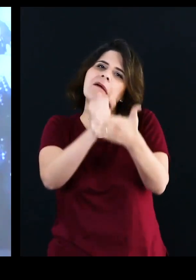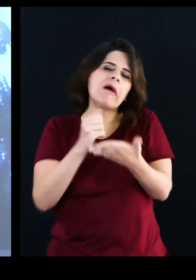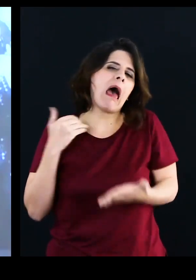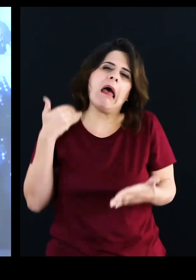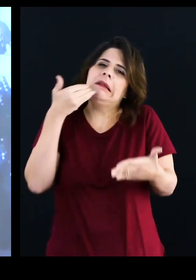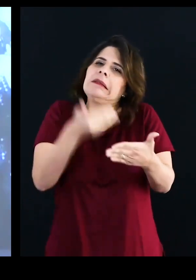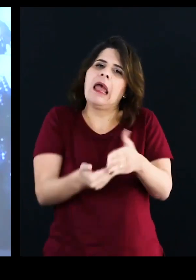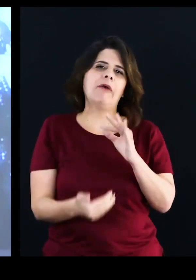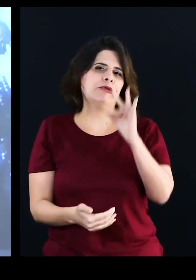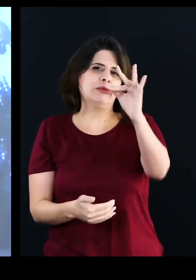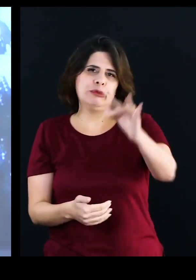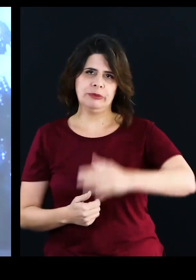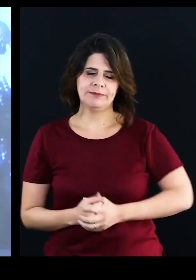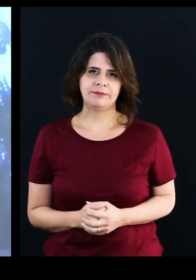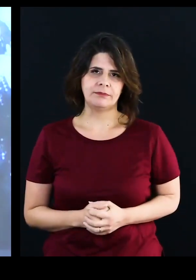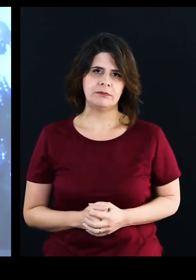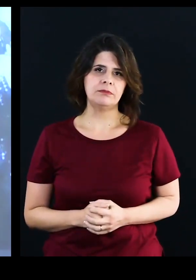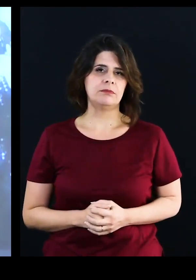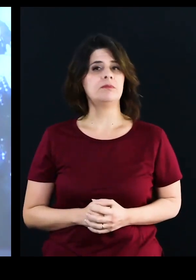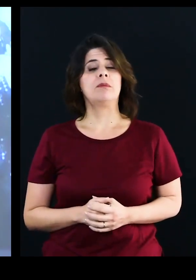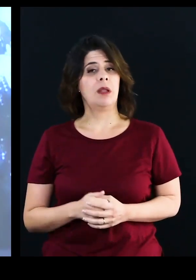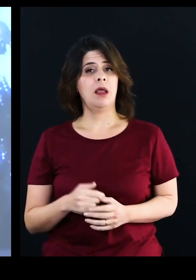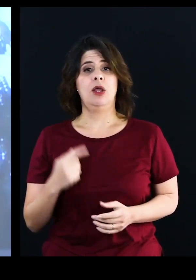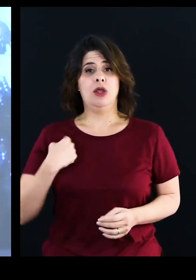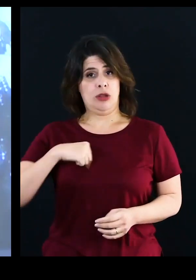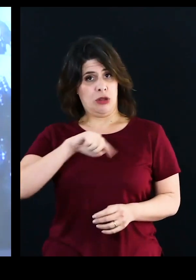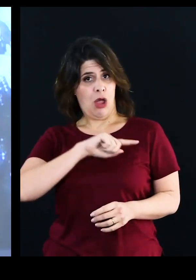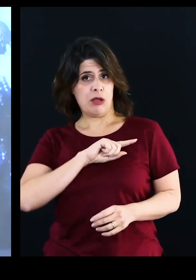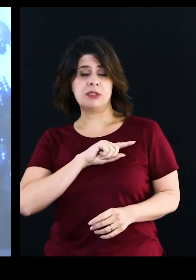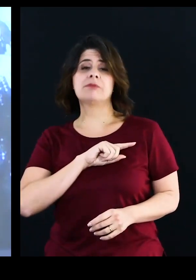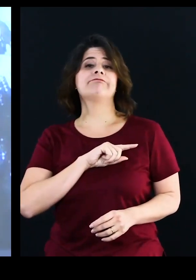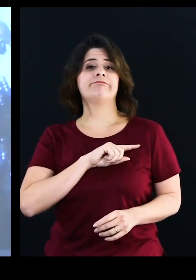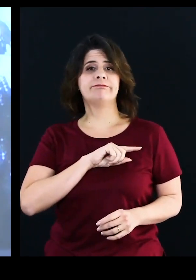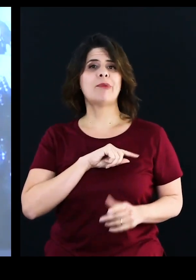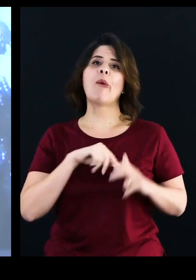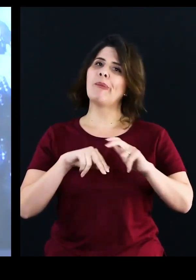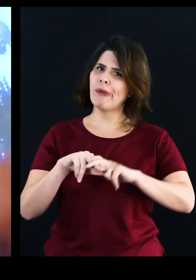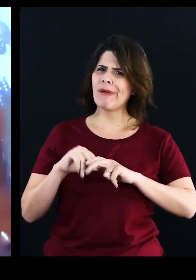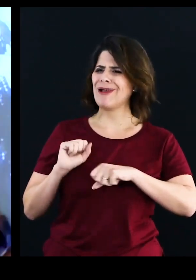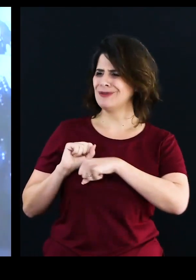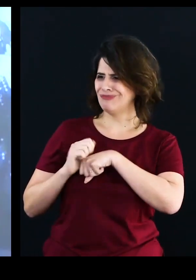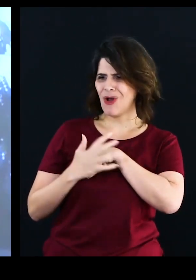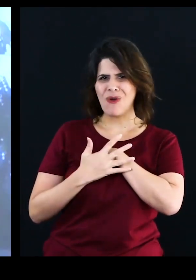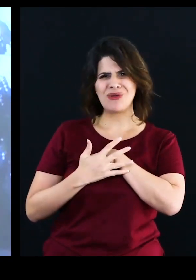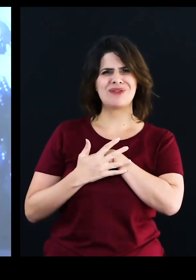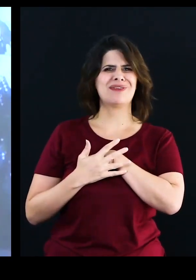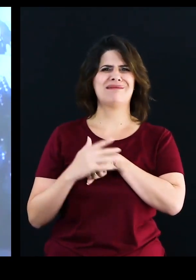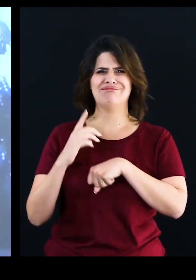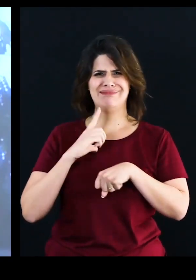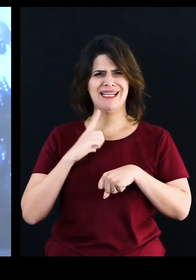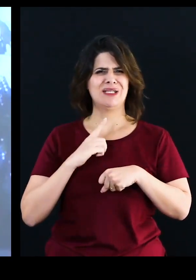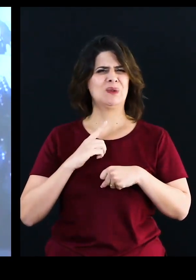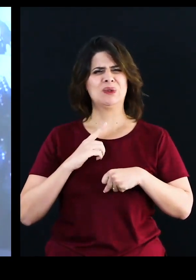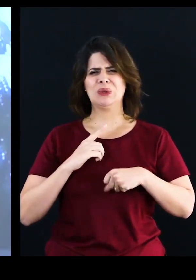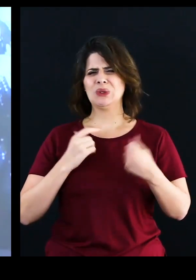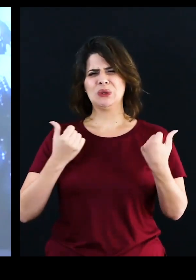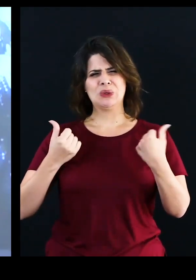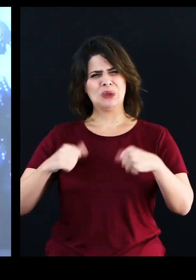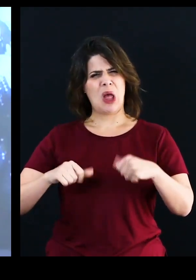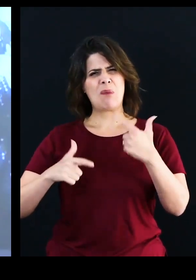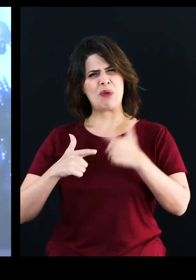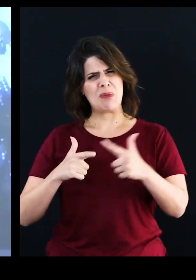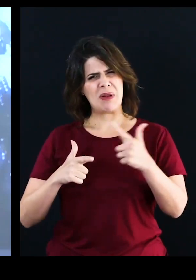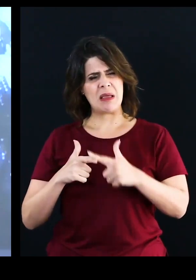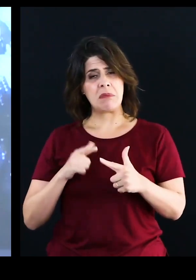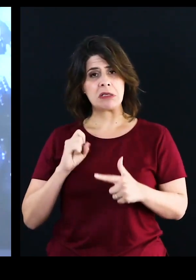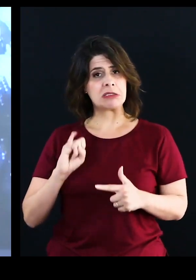por conta do altíssimo custo dessa tragédia da pandemia do Covid, não tirarmos aprendizados de como